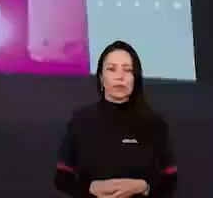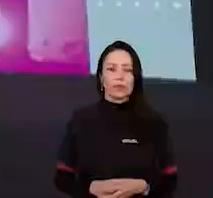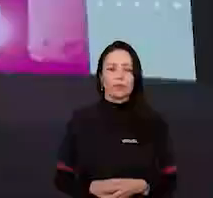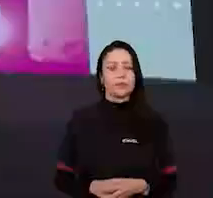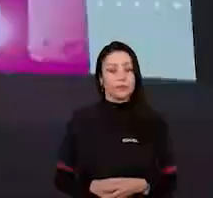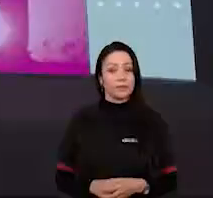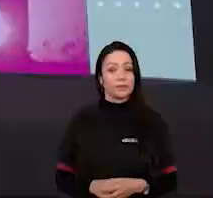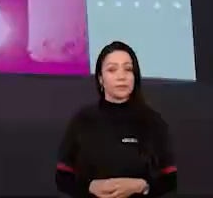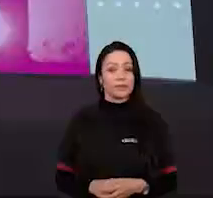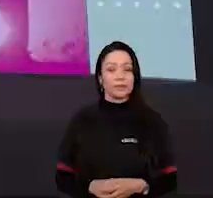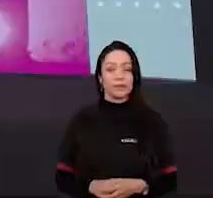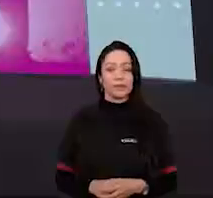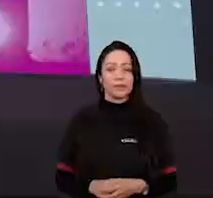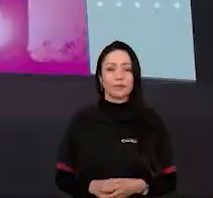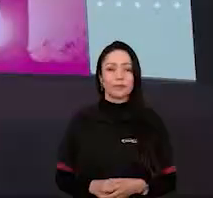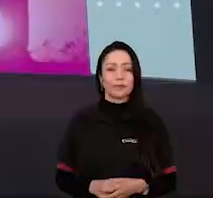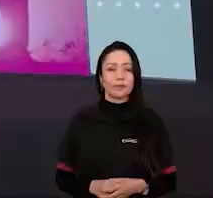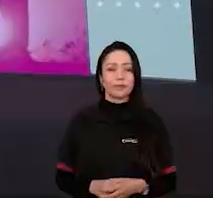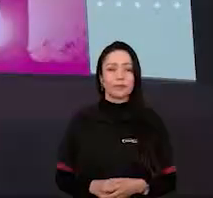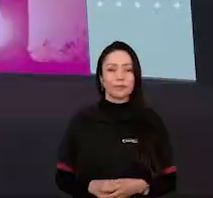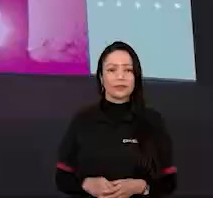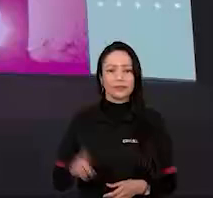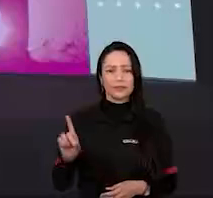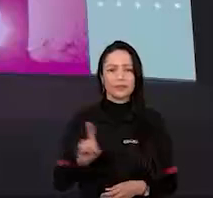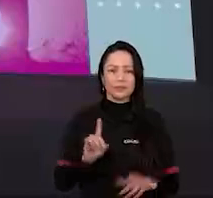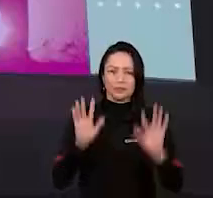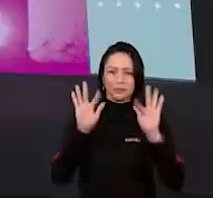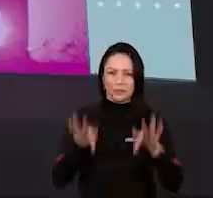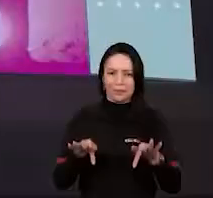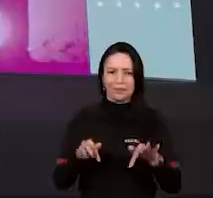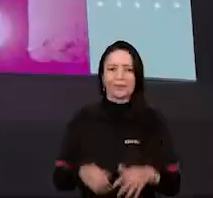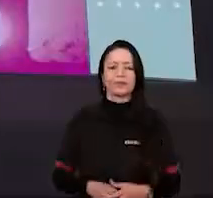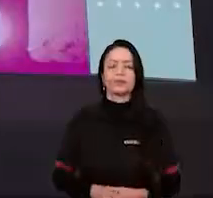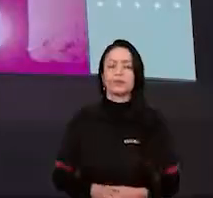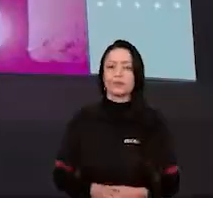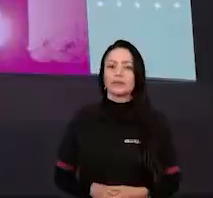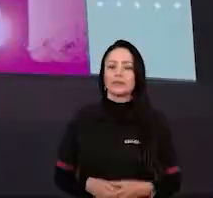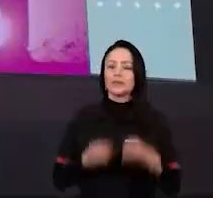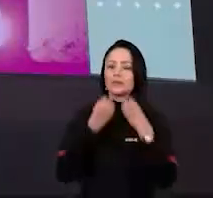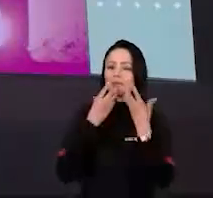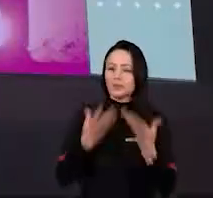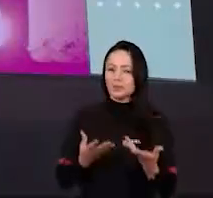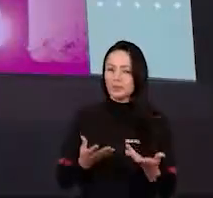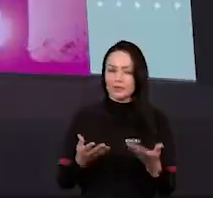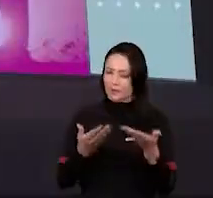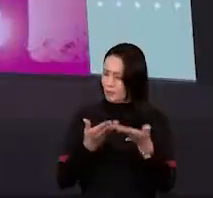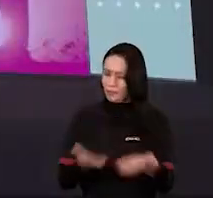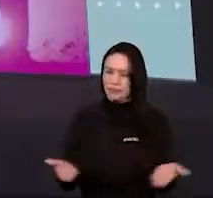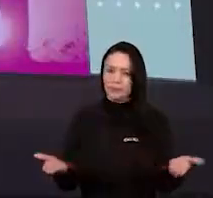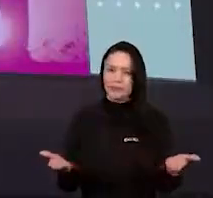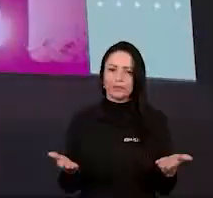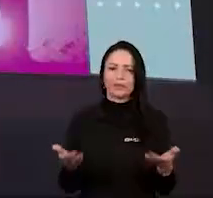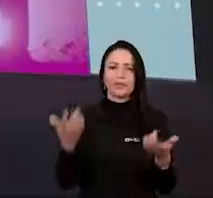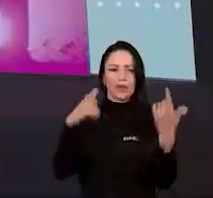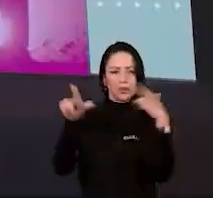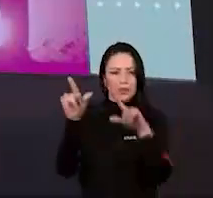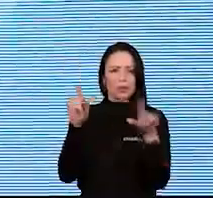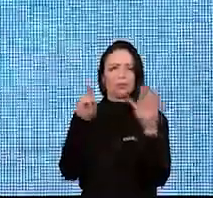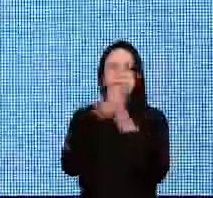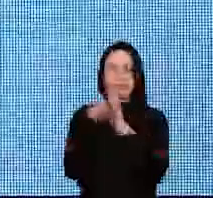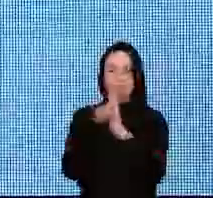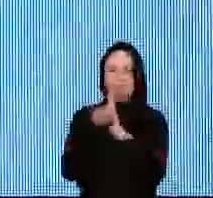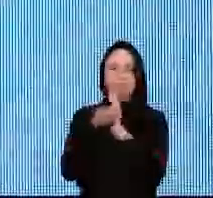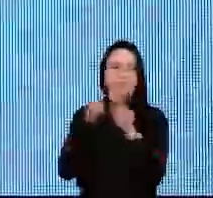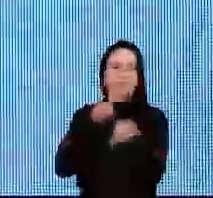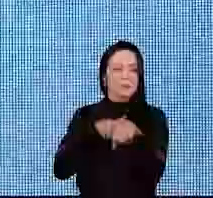Isso aí. Então, deixa eu só chegar para cá para fazer o encerramento. Bom, então, acho que era isso. Tinham outras perguntas, mas a